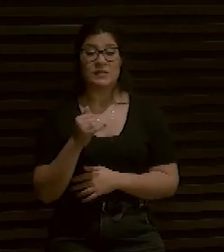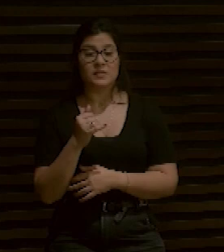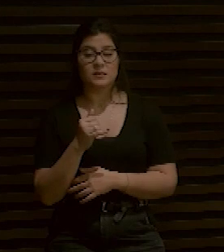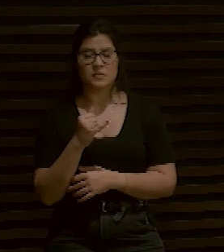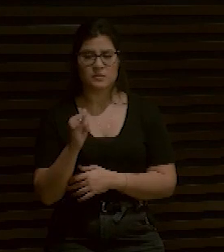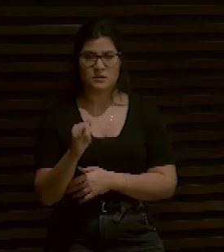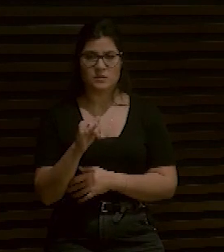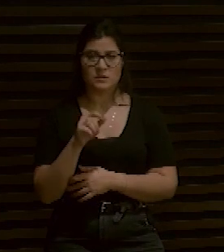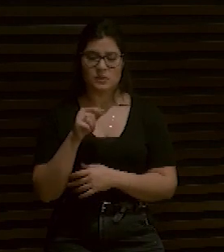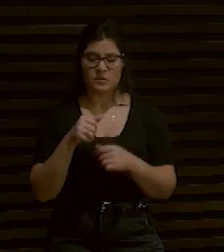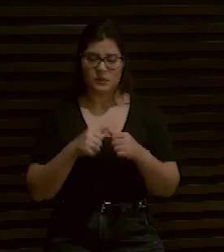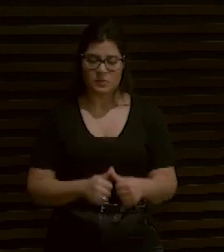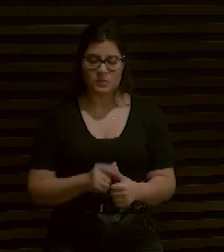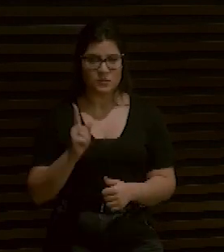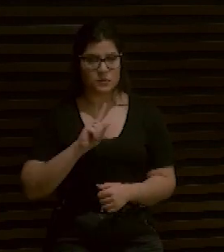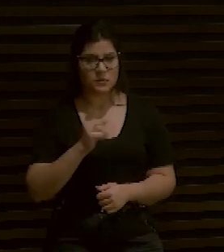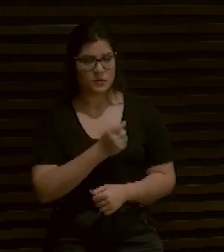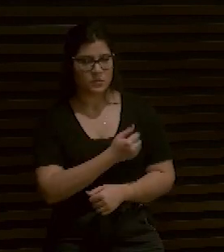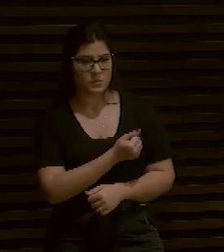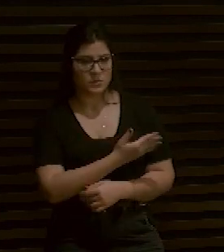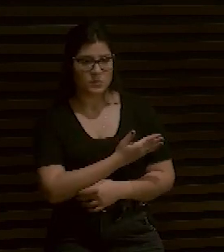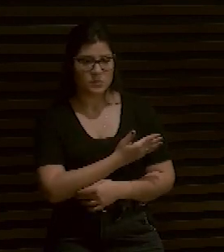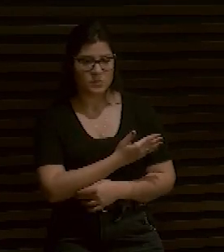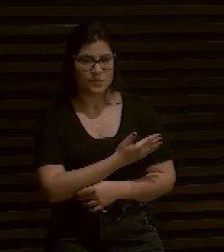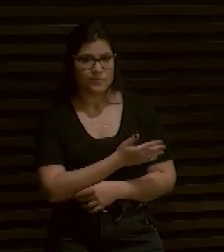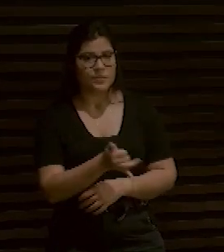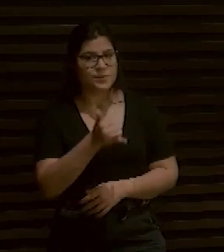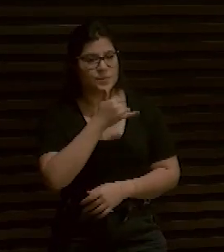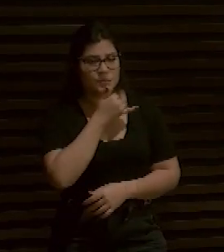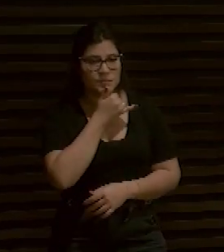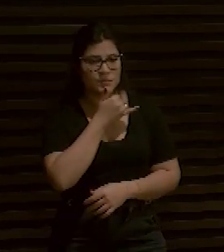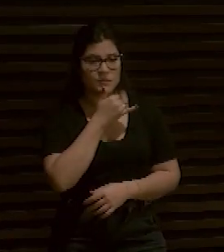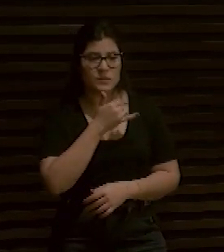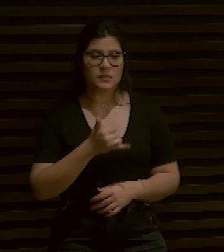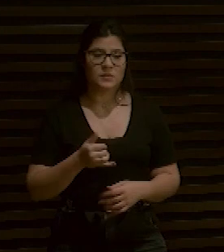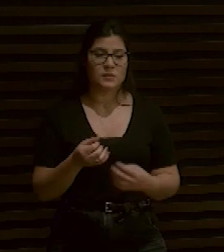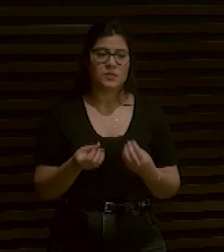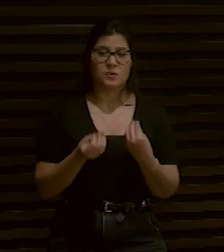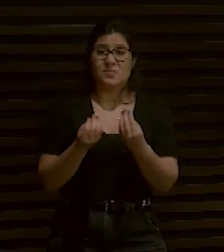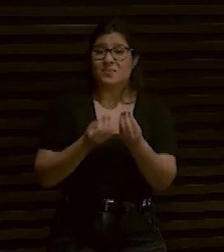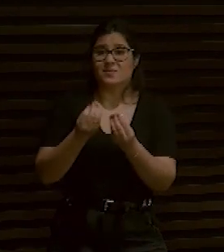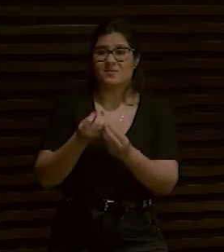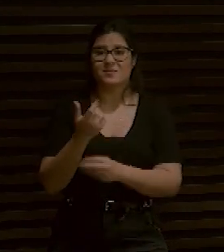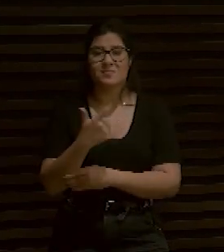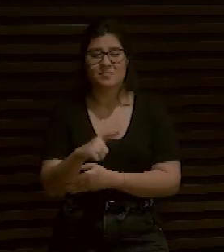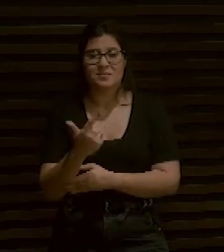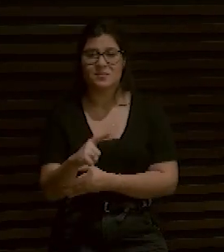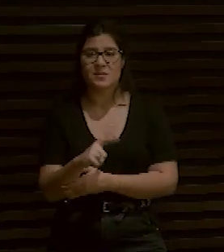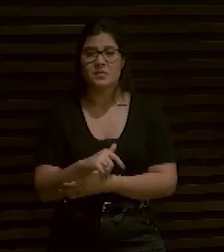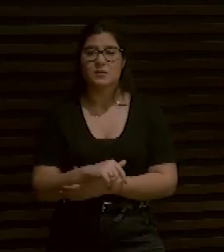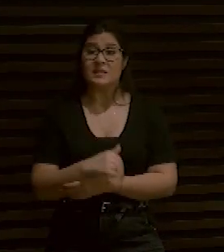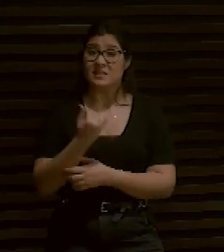para o teu coração e para o meu coração, sinto lhe informar que não há outra coisa que pode trazer. Se não está trazendo paz